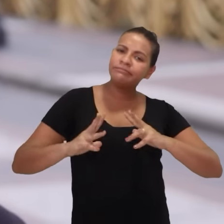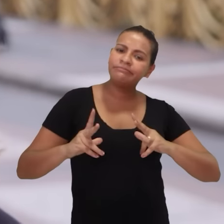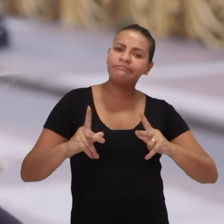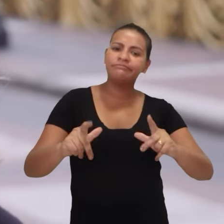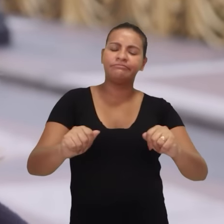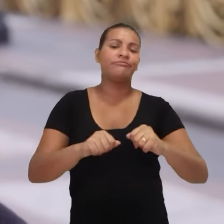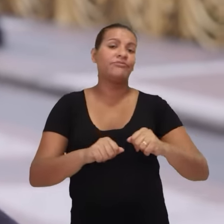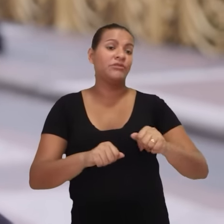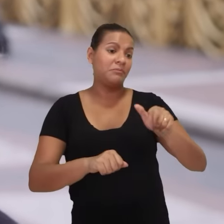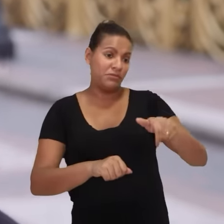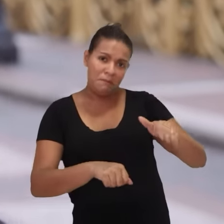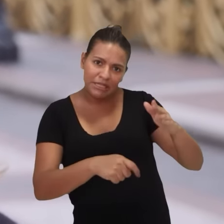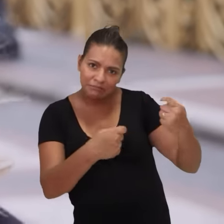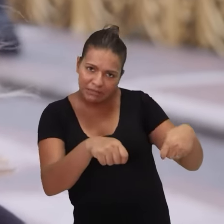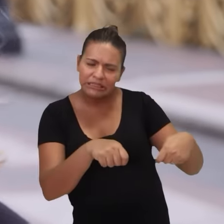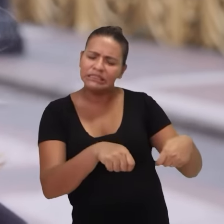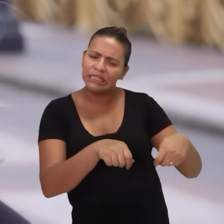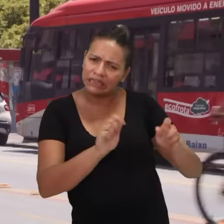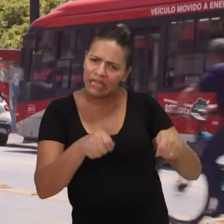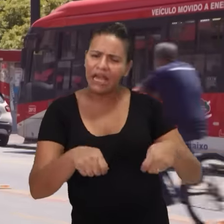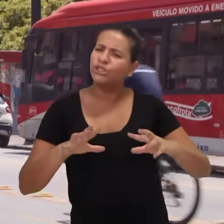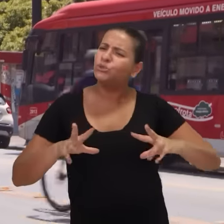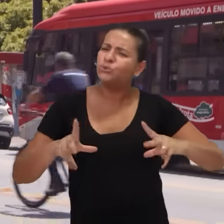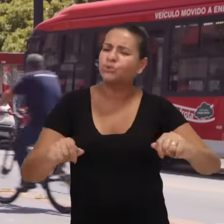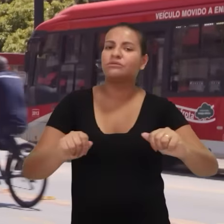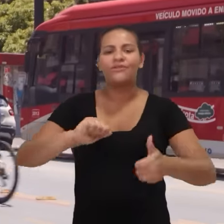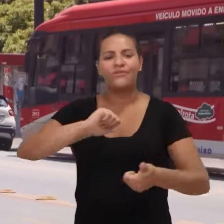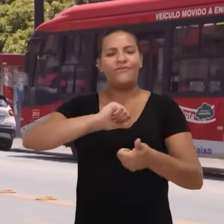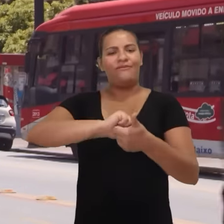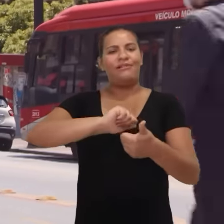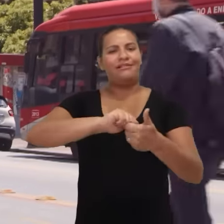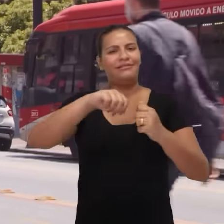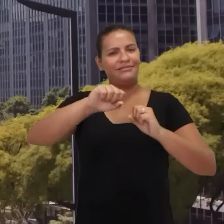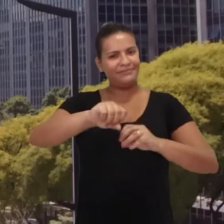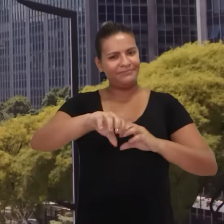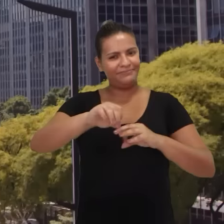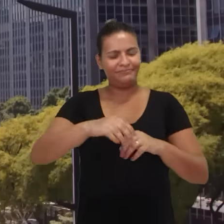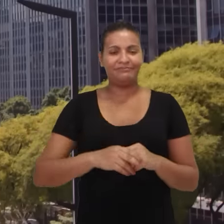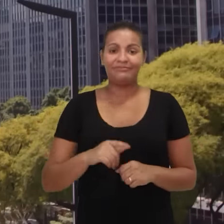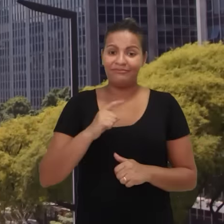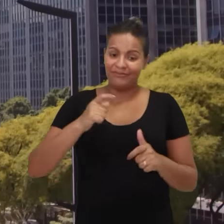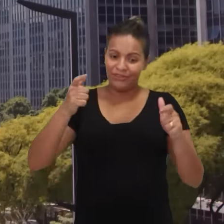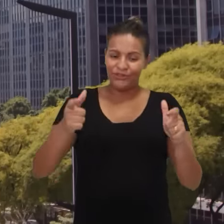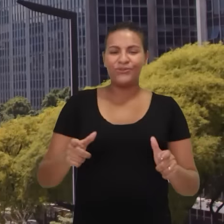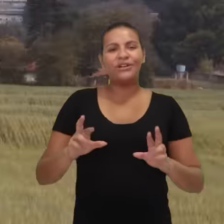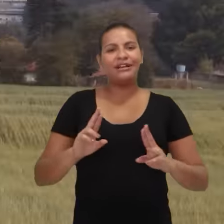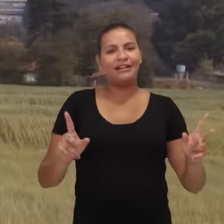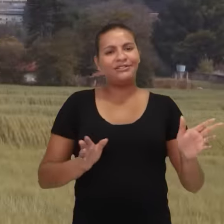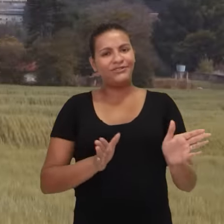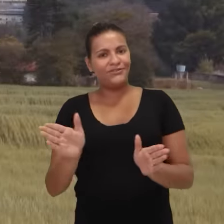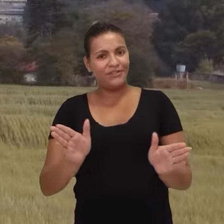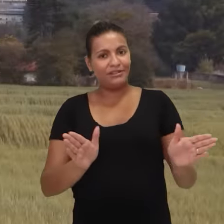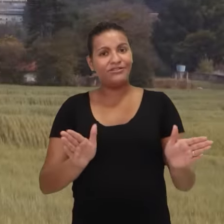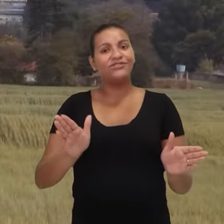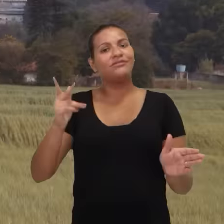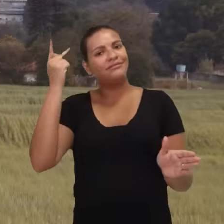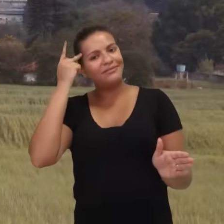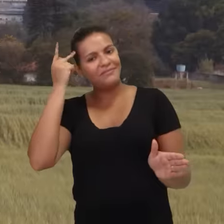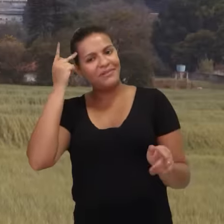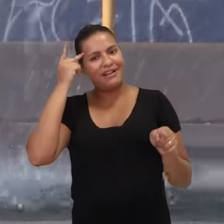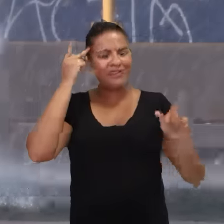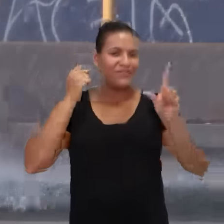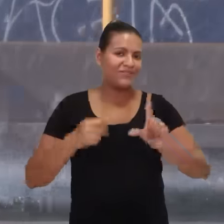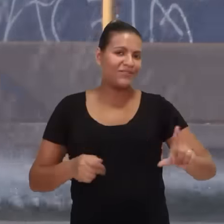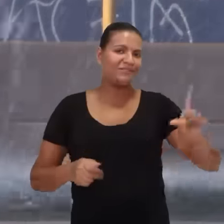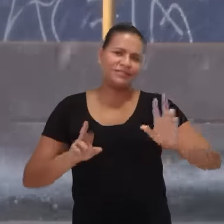que mais precisam, com qualidade. Apesar de muito diferentes, Londrina e São Paulo encontraram soluções que